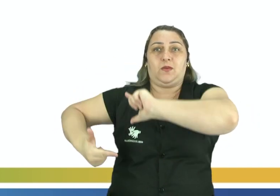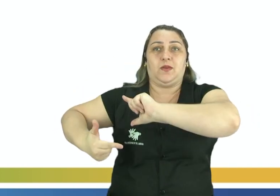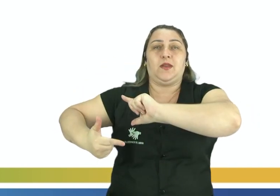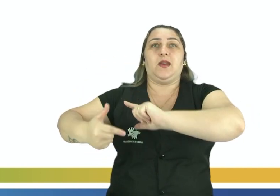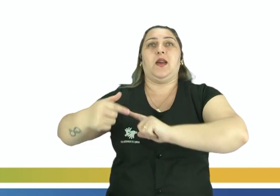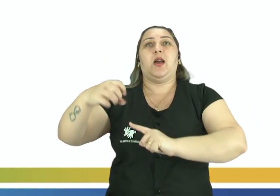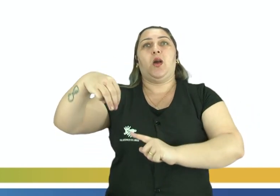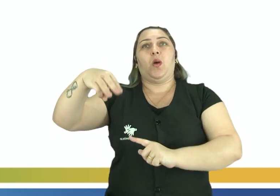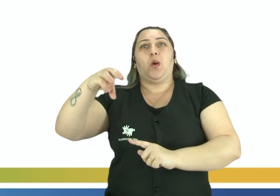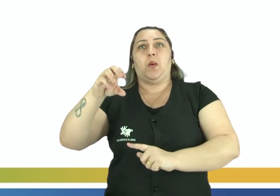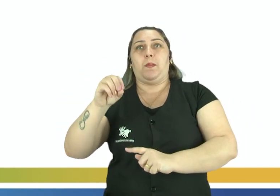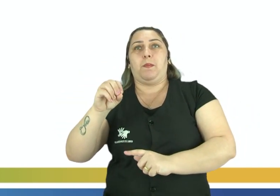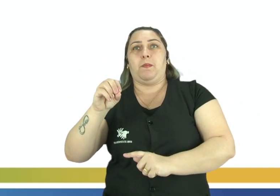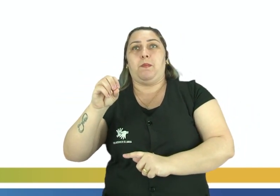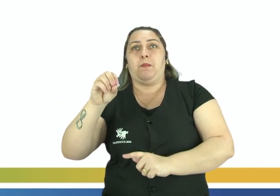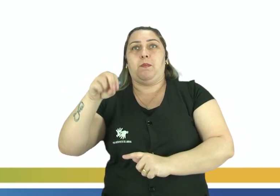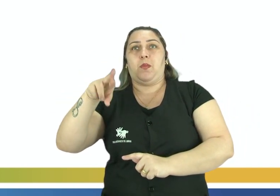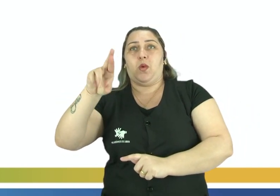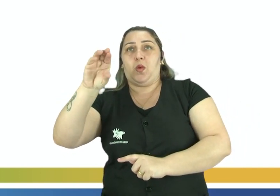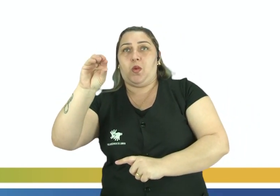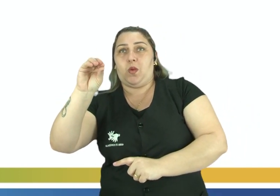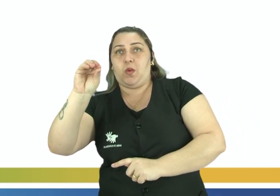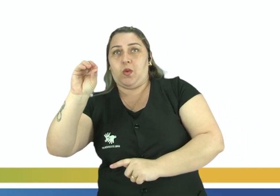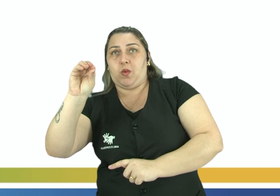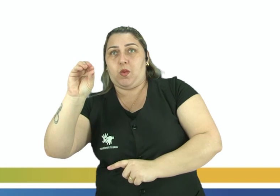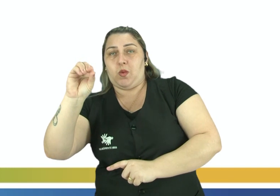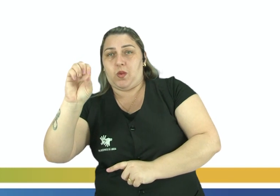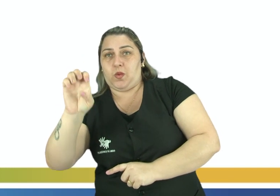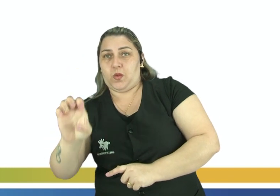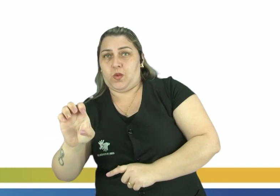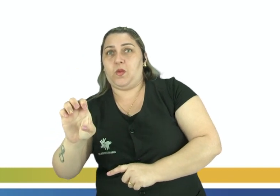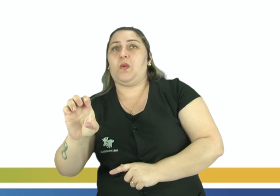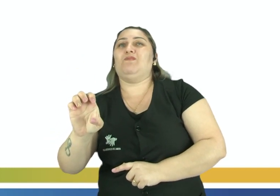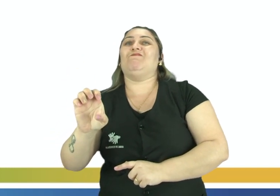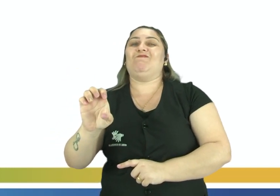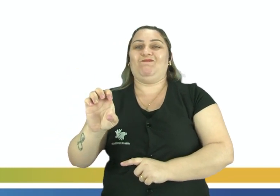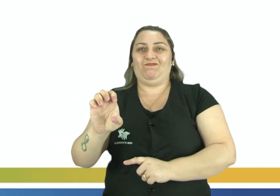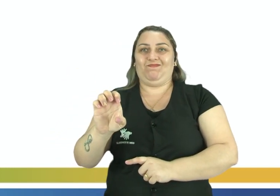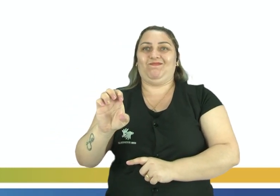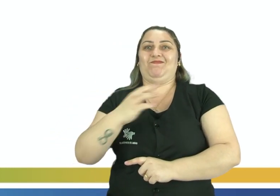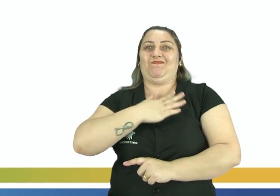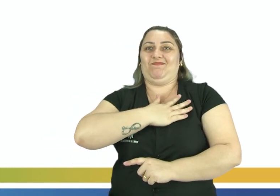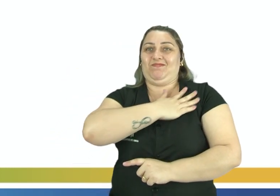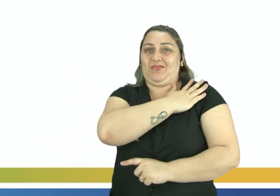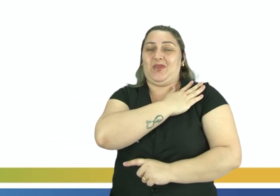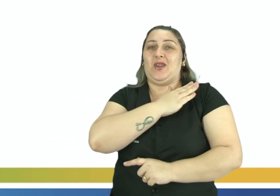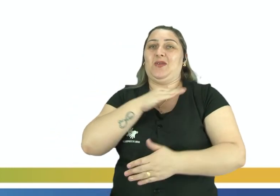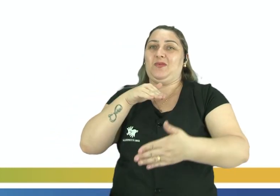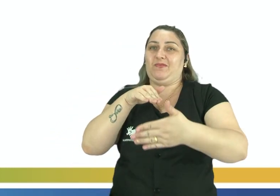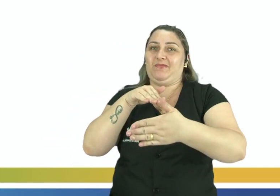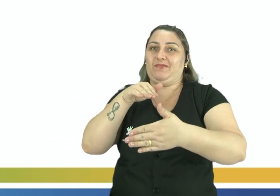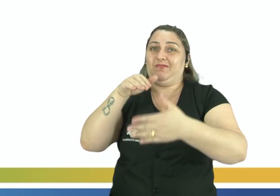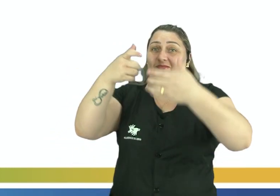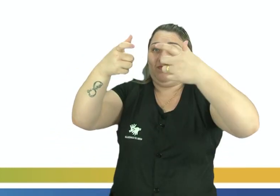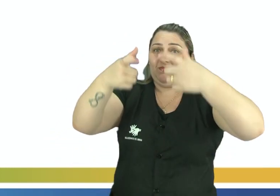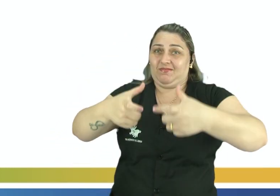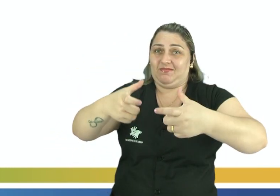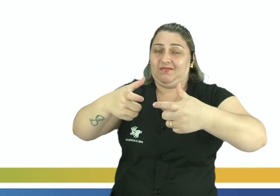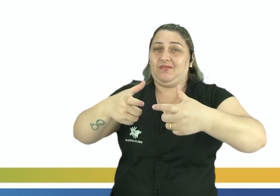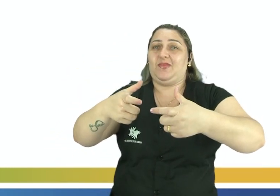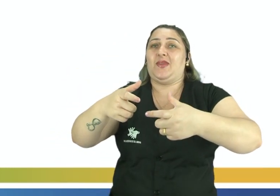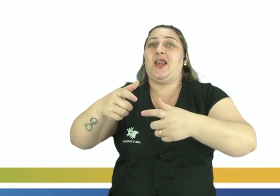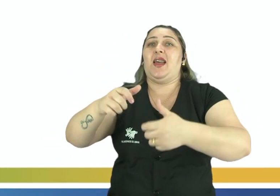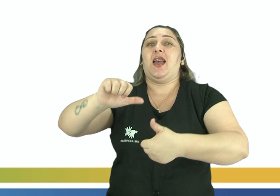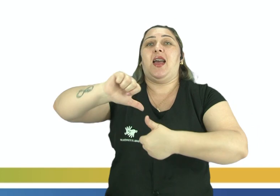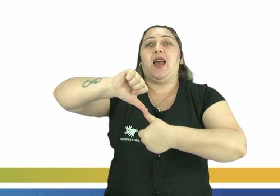a qualquer custo uma espécie de intervenção política e militar na Europa, na América. Então veja bem,